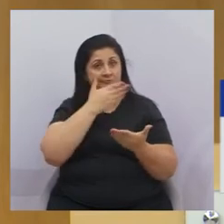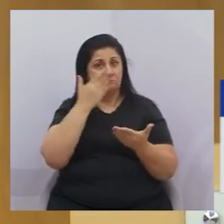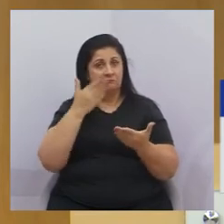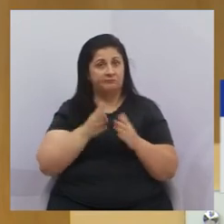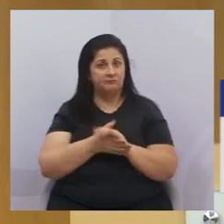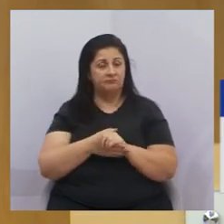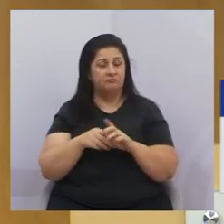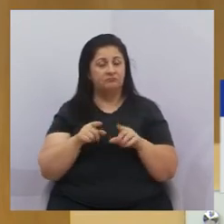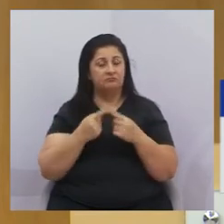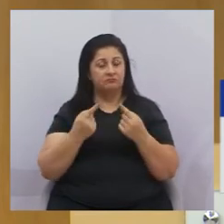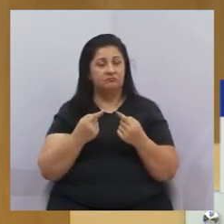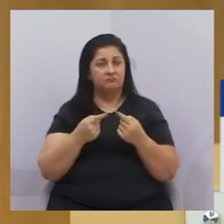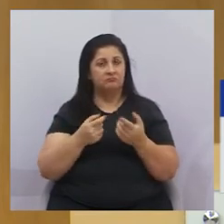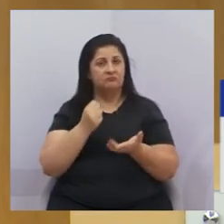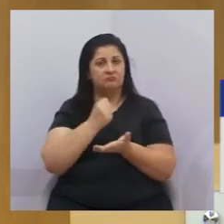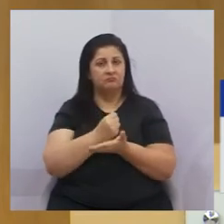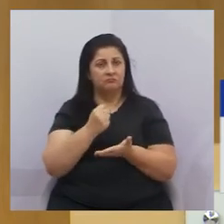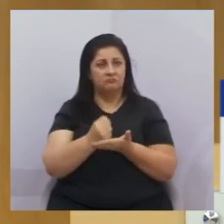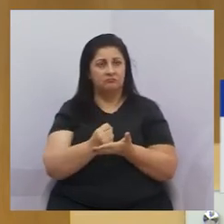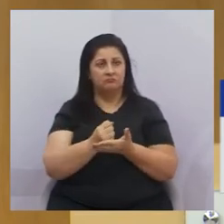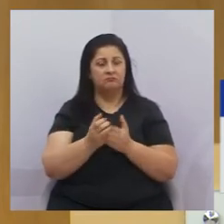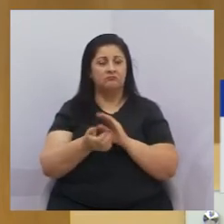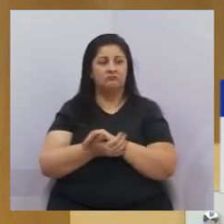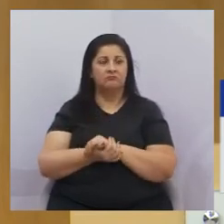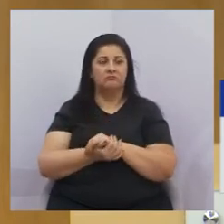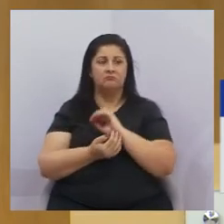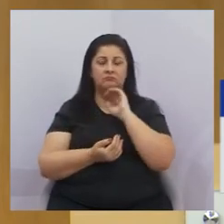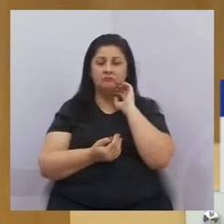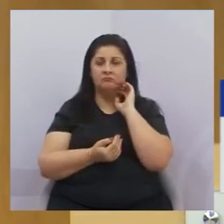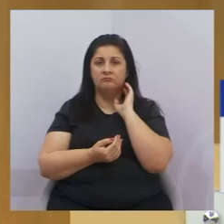está na casa, está aqui protocolado desde esse dia.